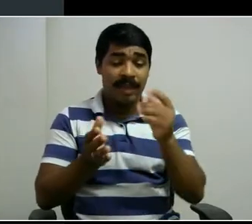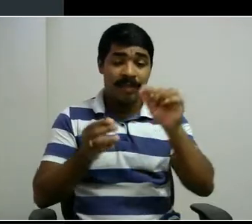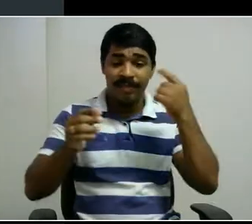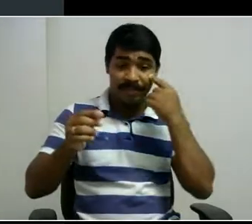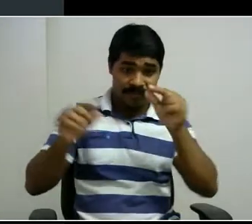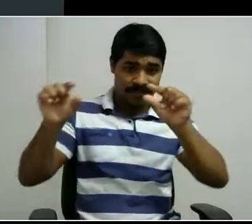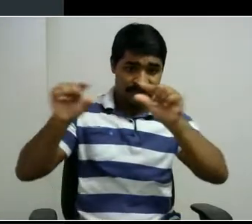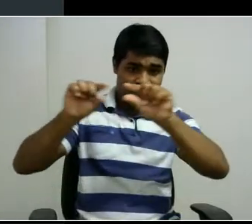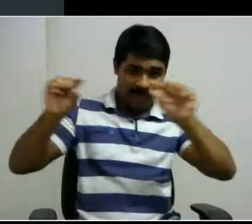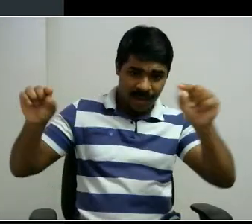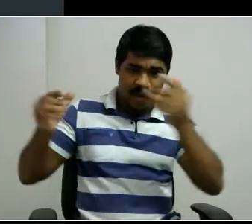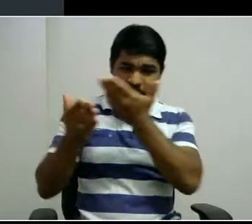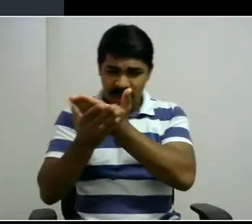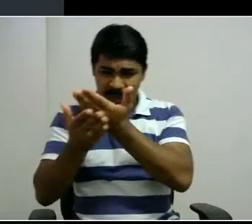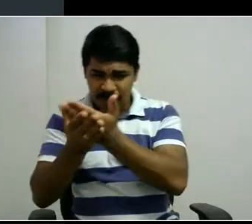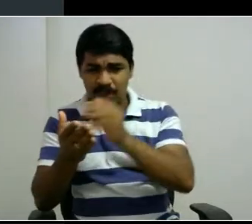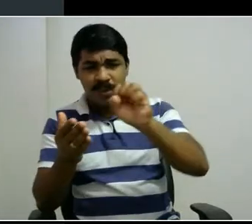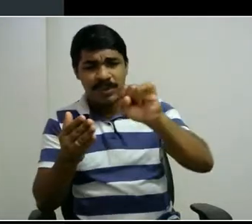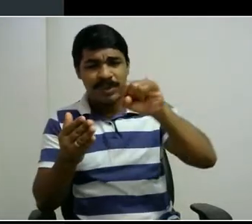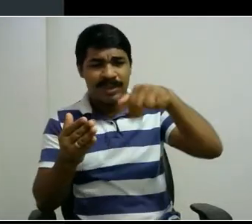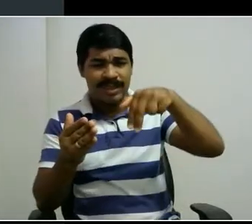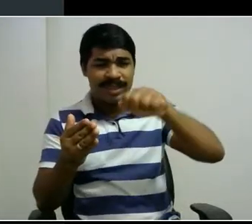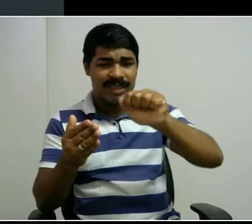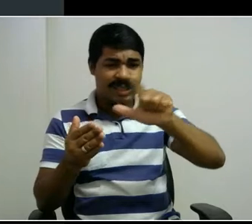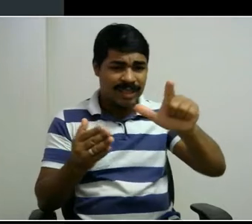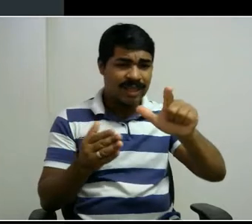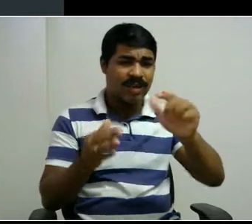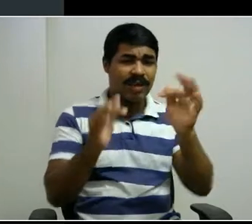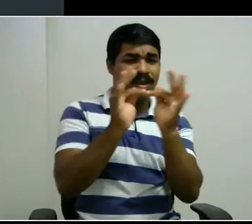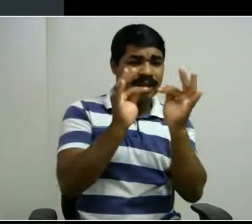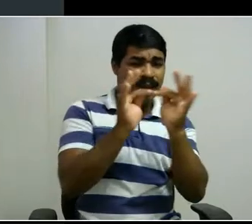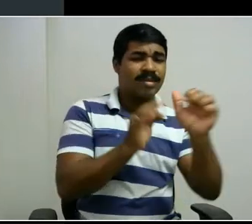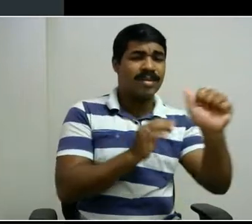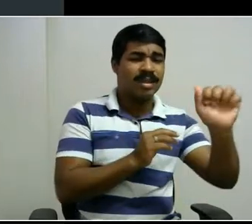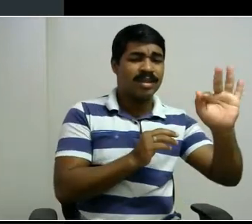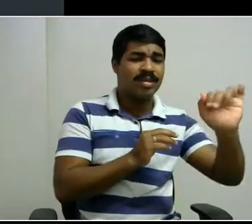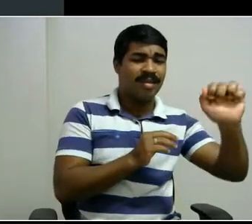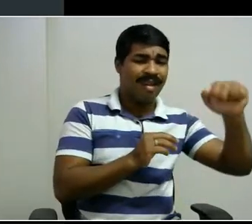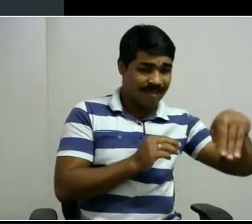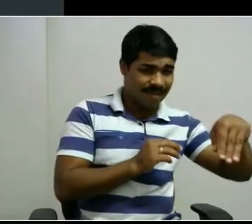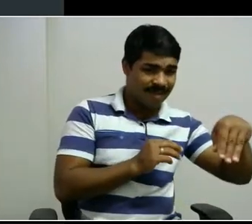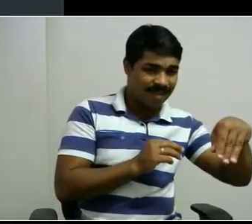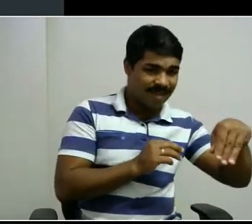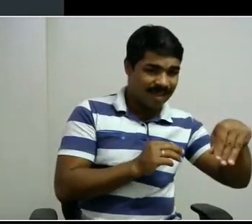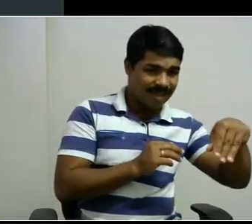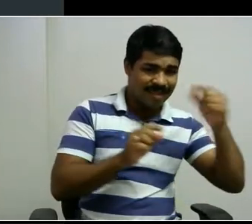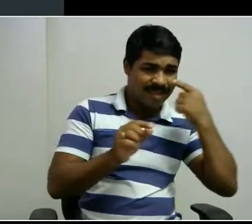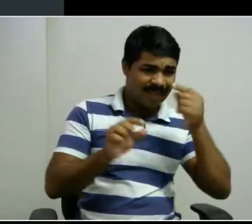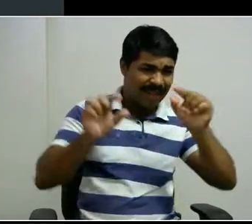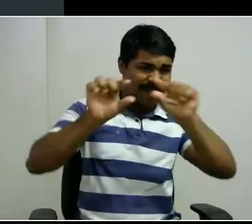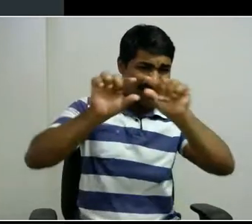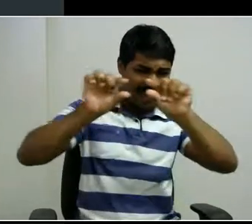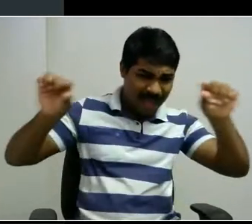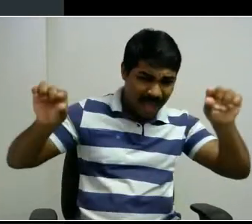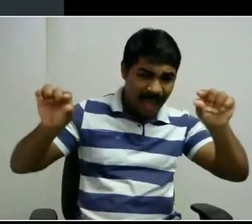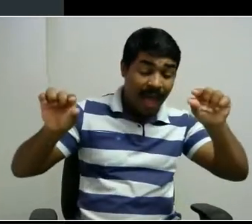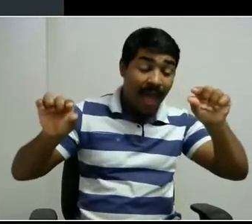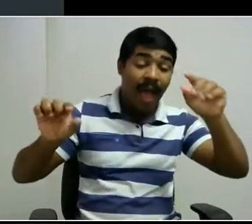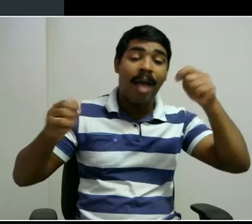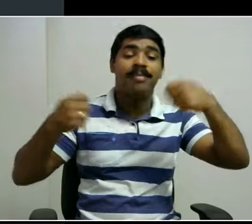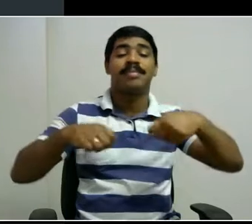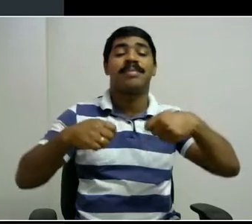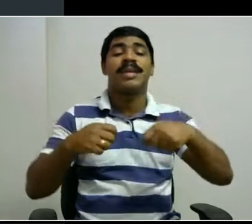de uma função afim, ou ainda de segundo grau, quadrática, quando nós chegarmos mais lá para frente, é responder essas três perguntas